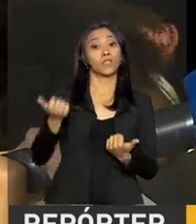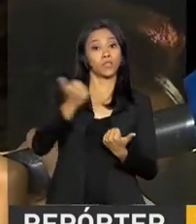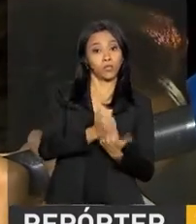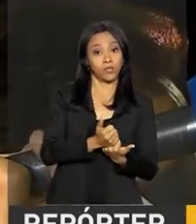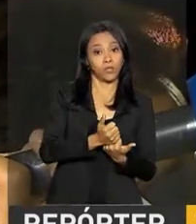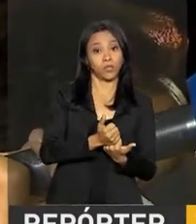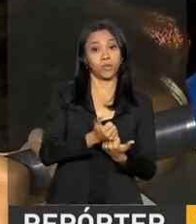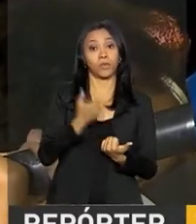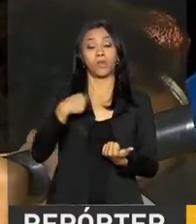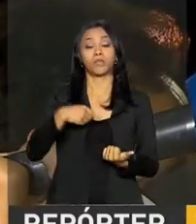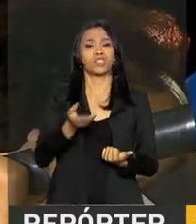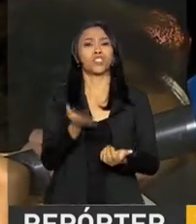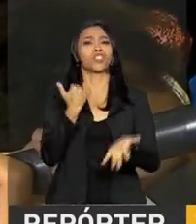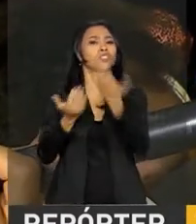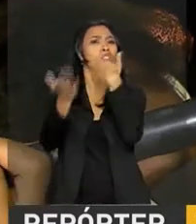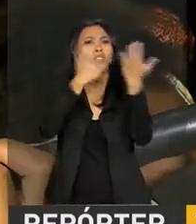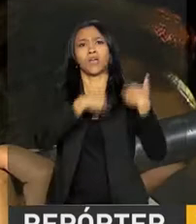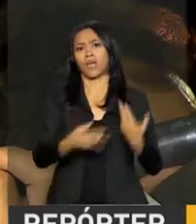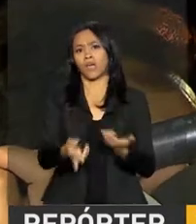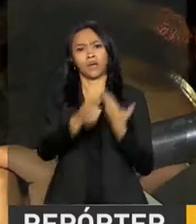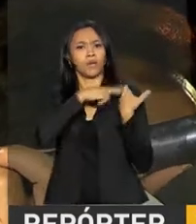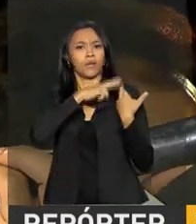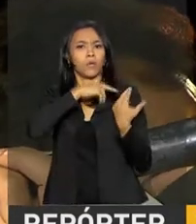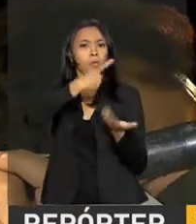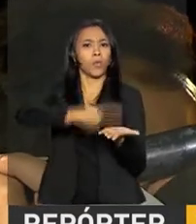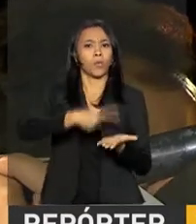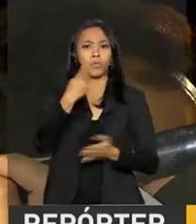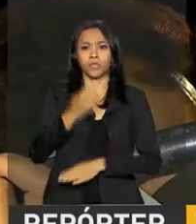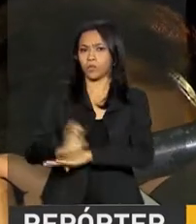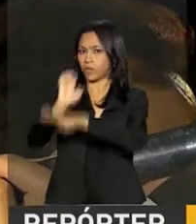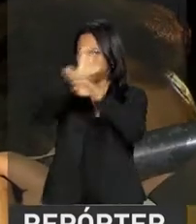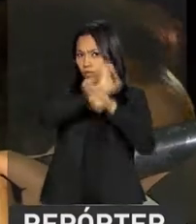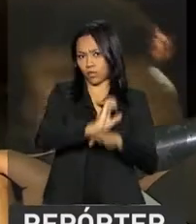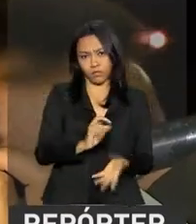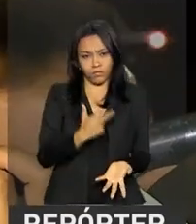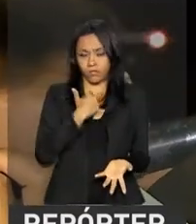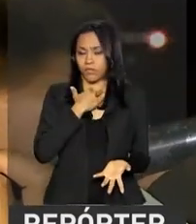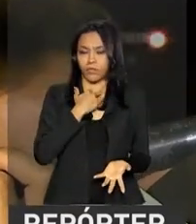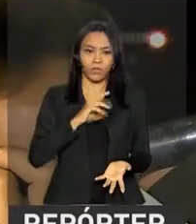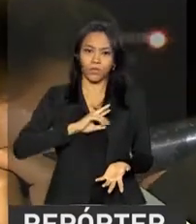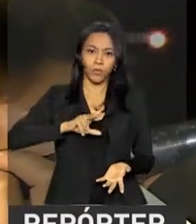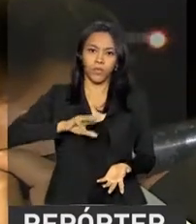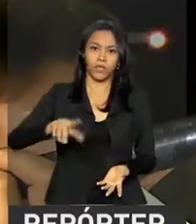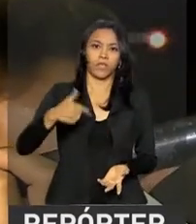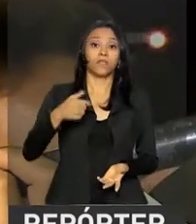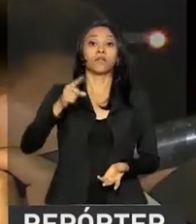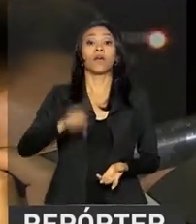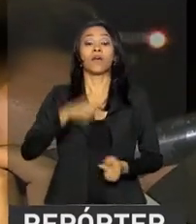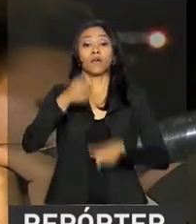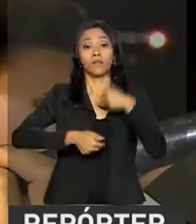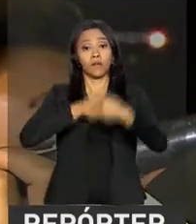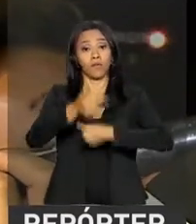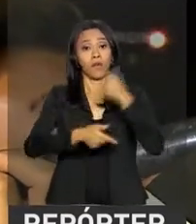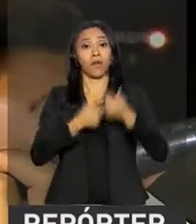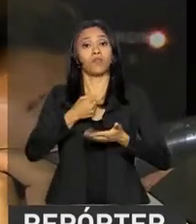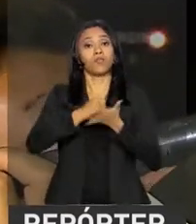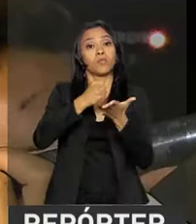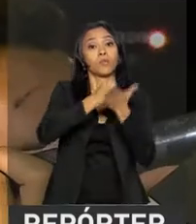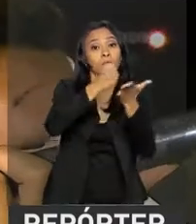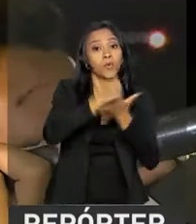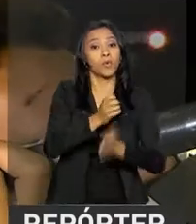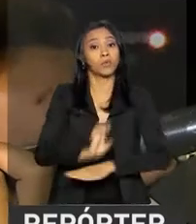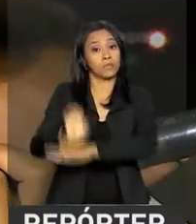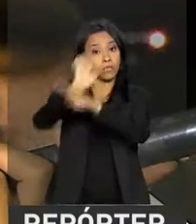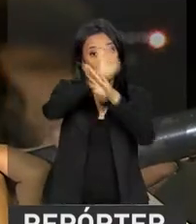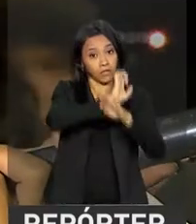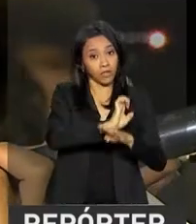e não retira nada da competência constitucional dos estados nem poderia é um trabalho de cooperação de ajustamento